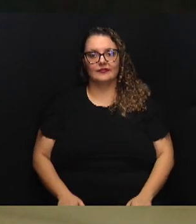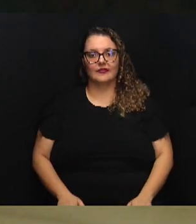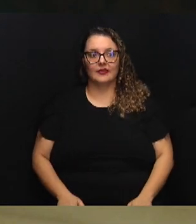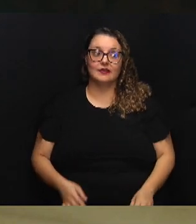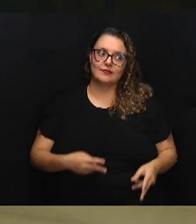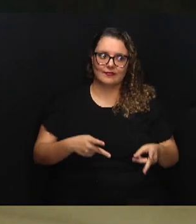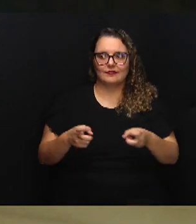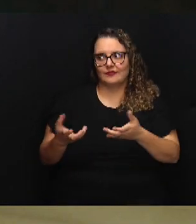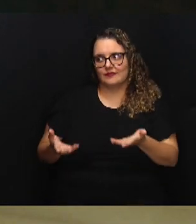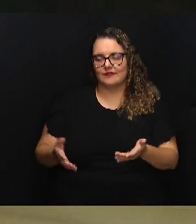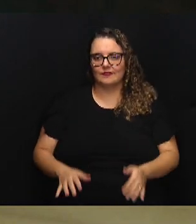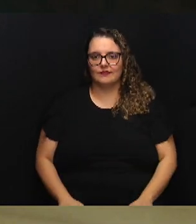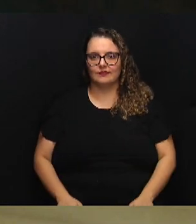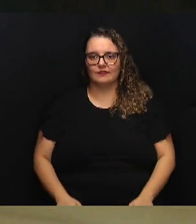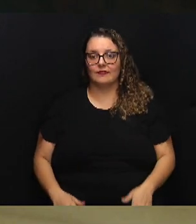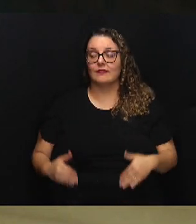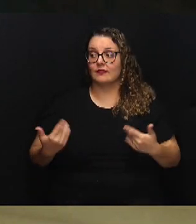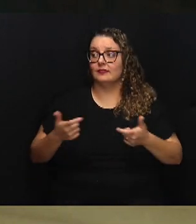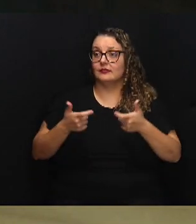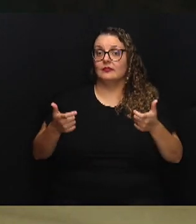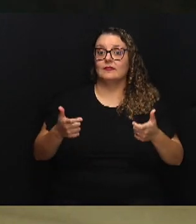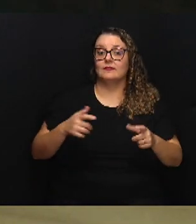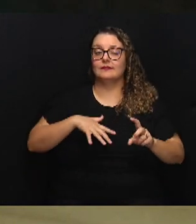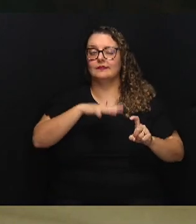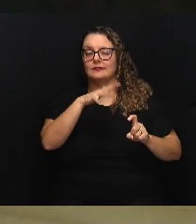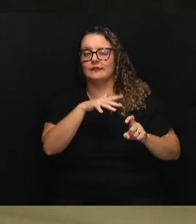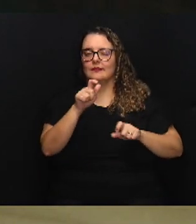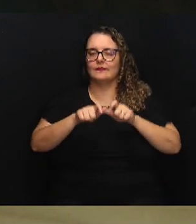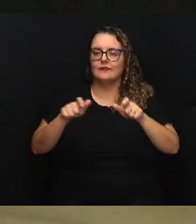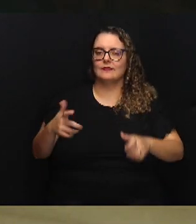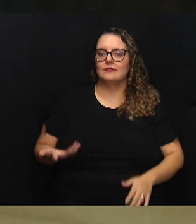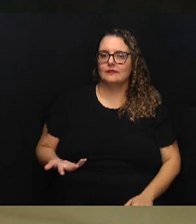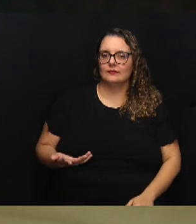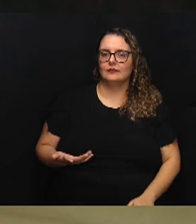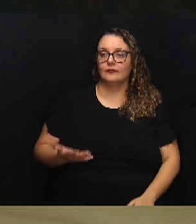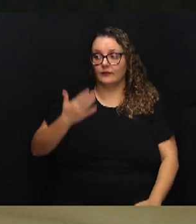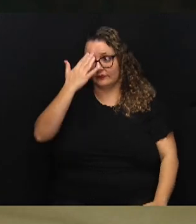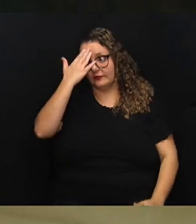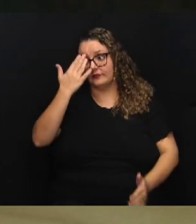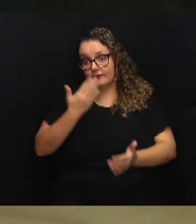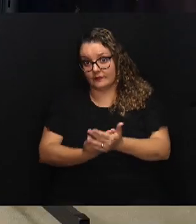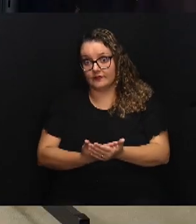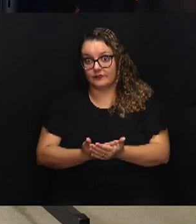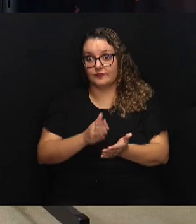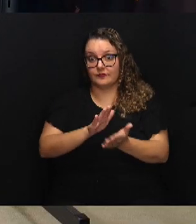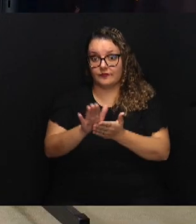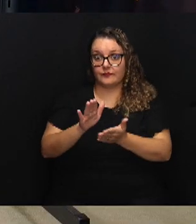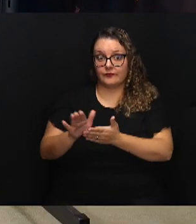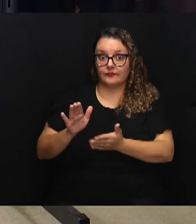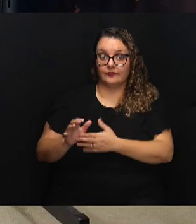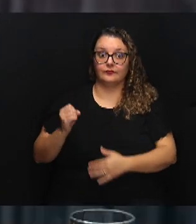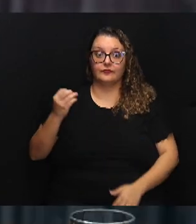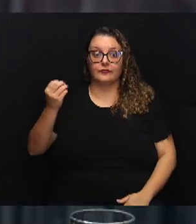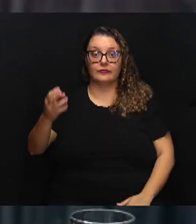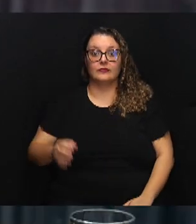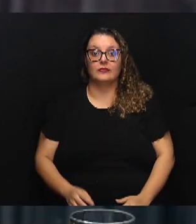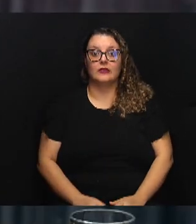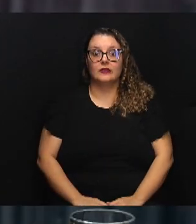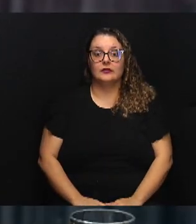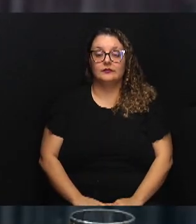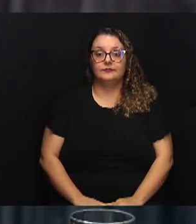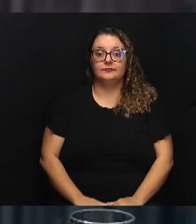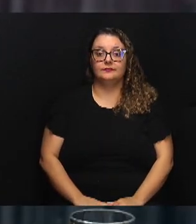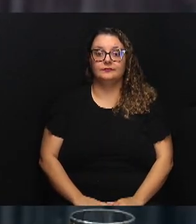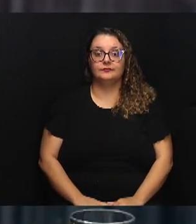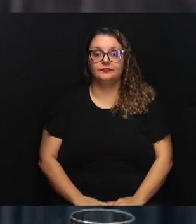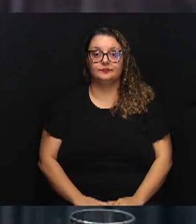gente percebe. Então, quais são os maiores mitos que as pessoas ainda acreditam sobre custo de viagem? É que